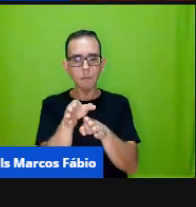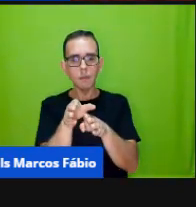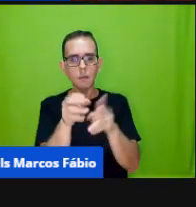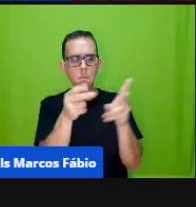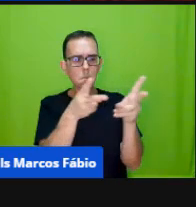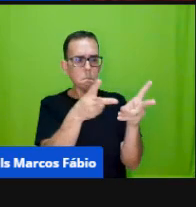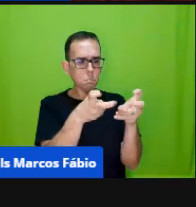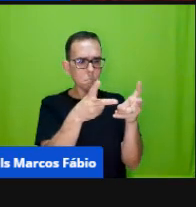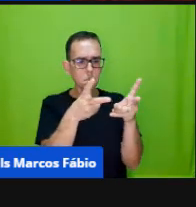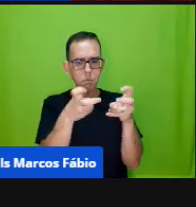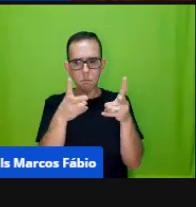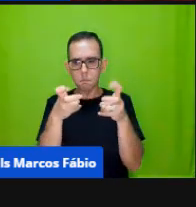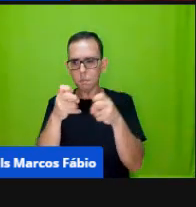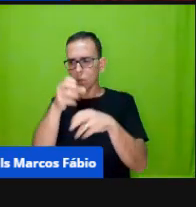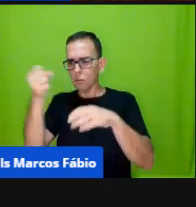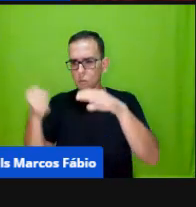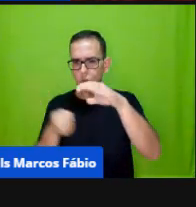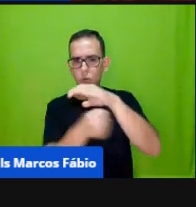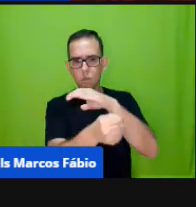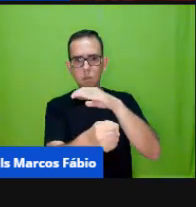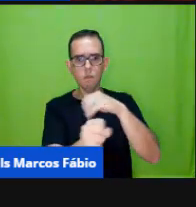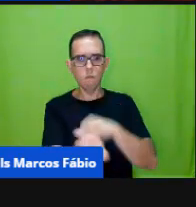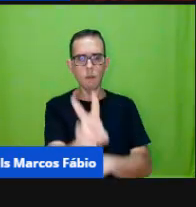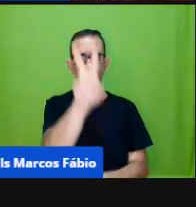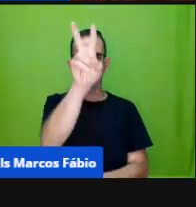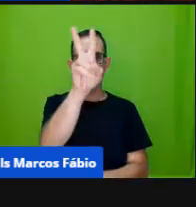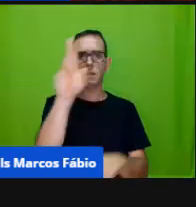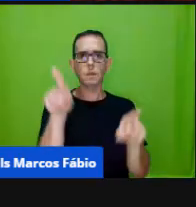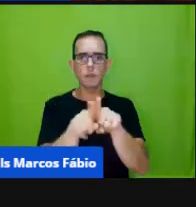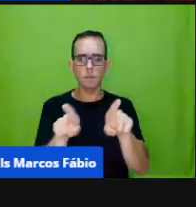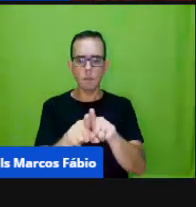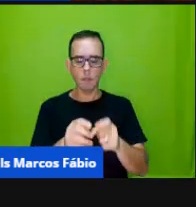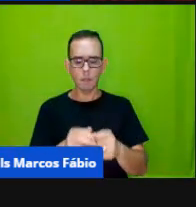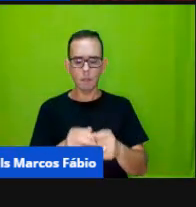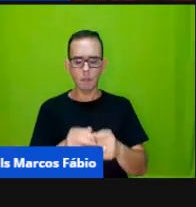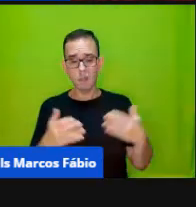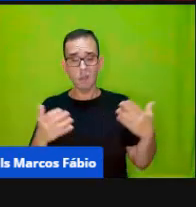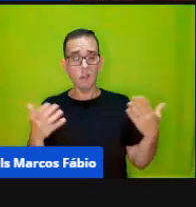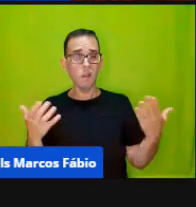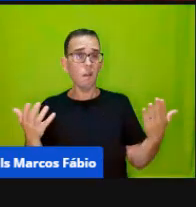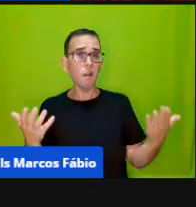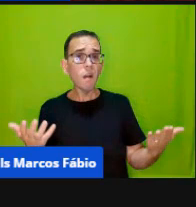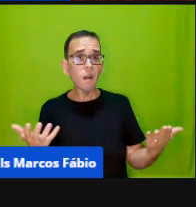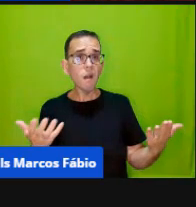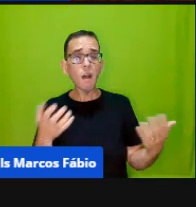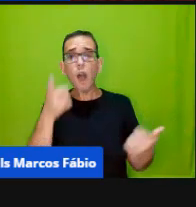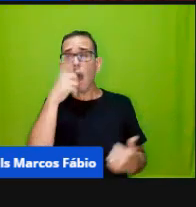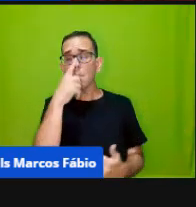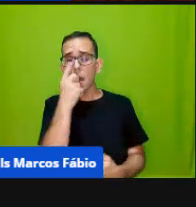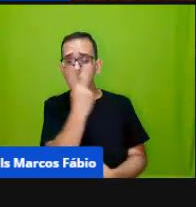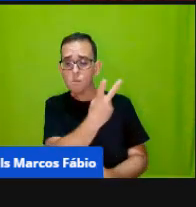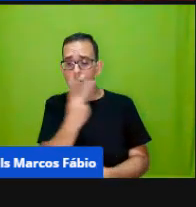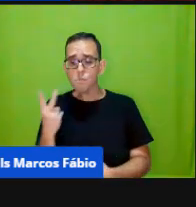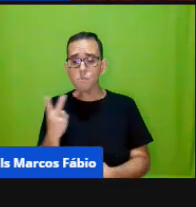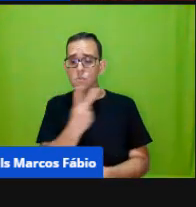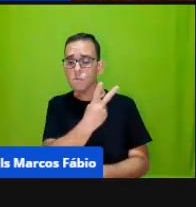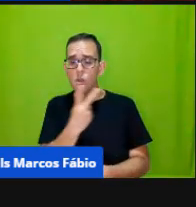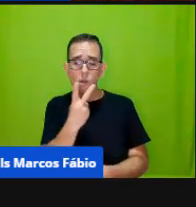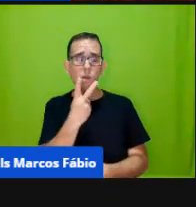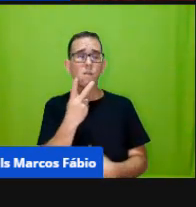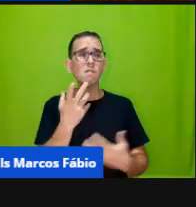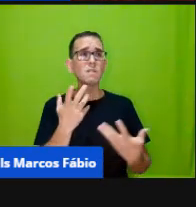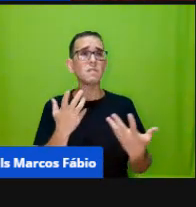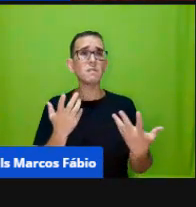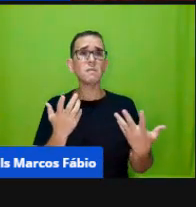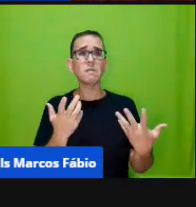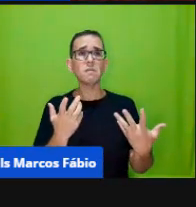captação, de inclusão de valores. Mas a mãe desses garotos, dessas meninas, não vão